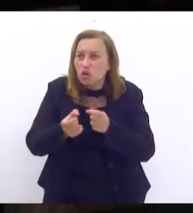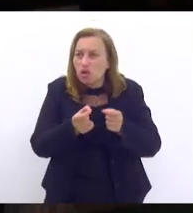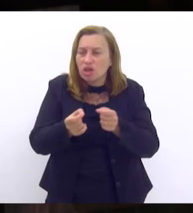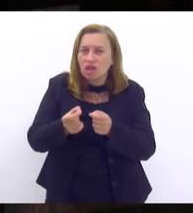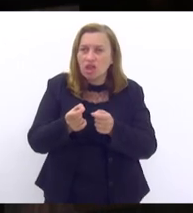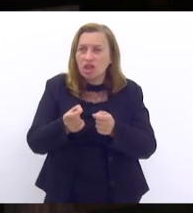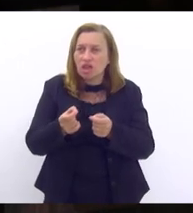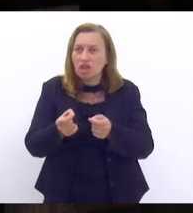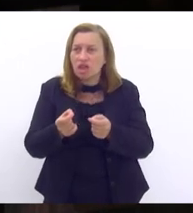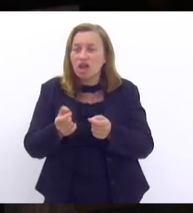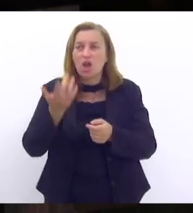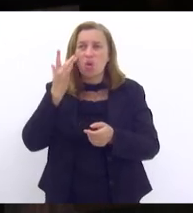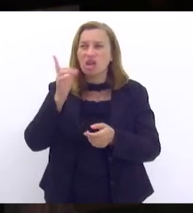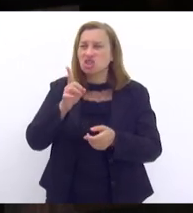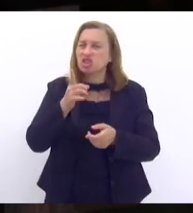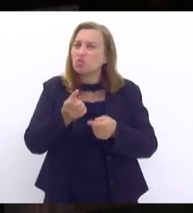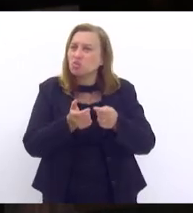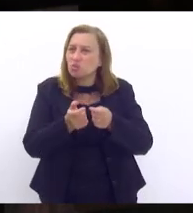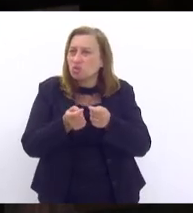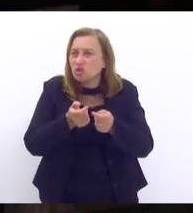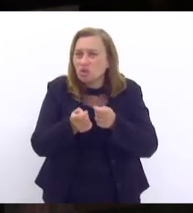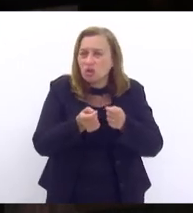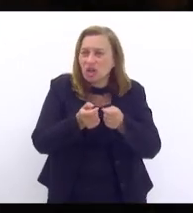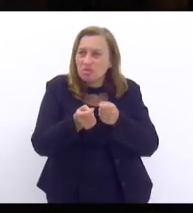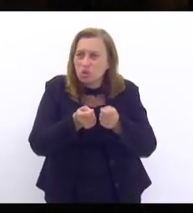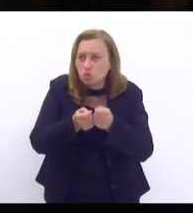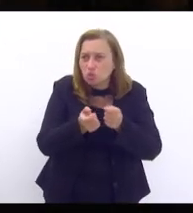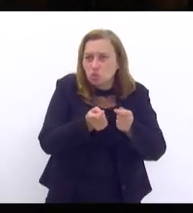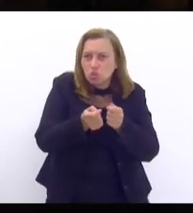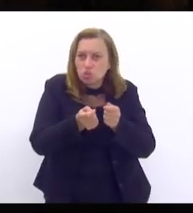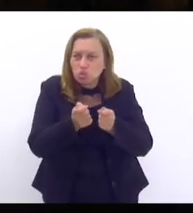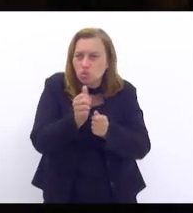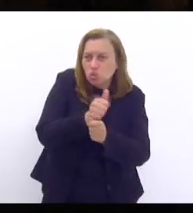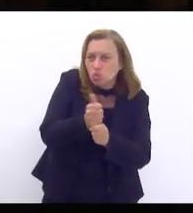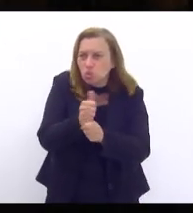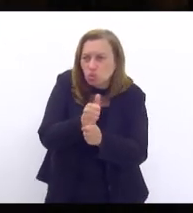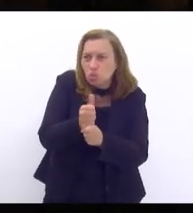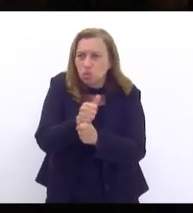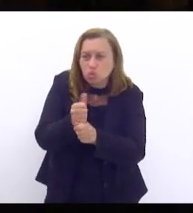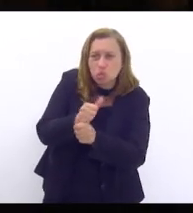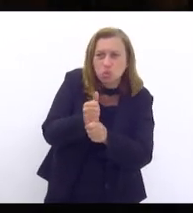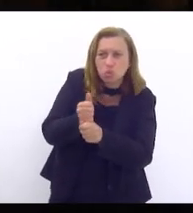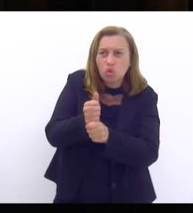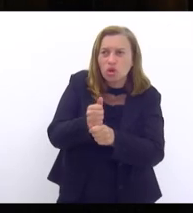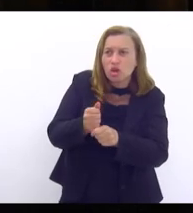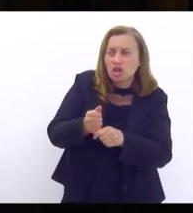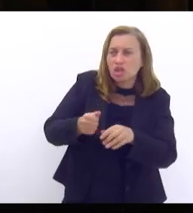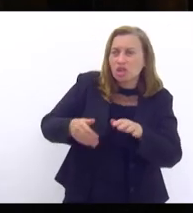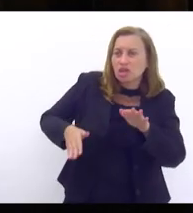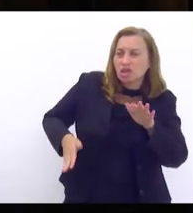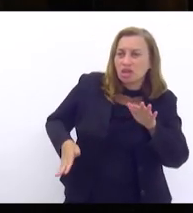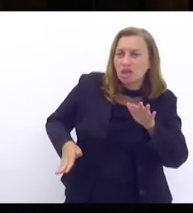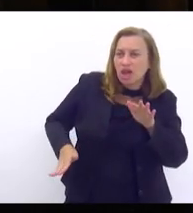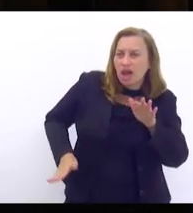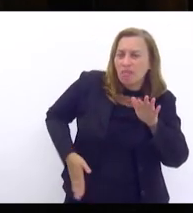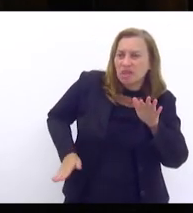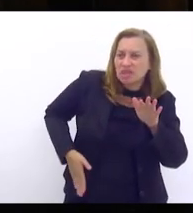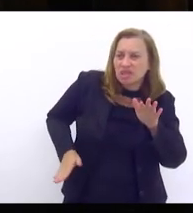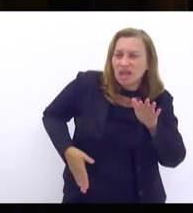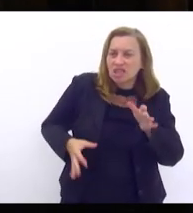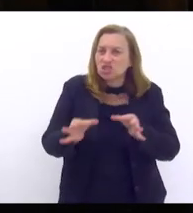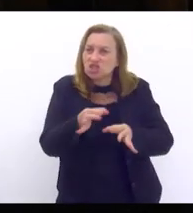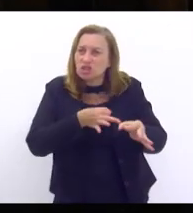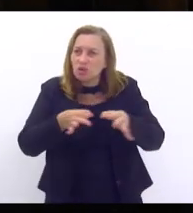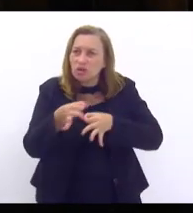que nem no videogame o tráfico tem a organização de